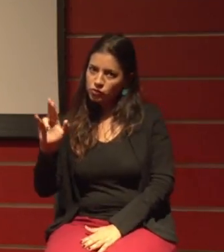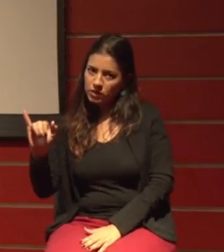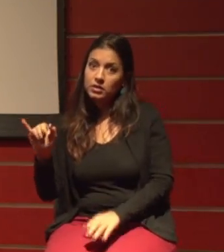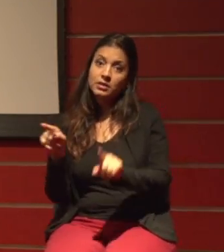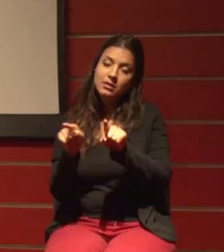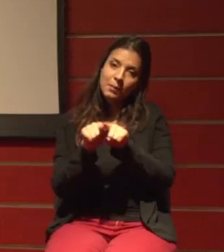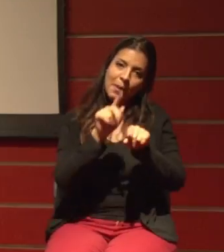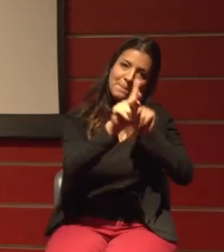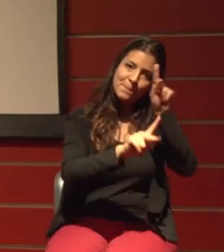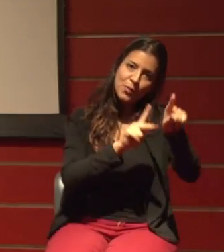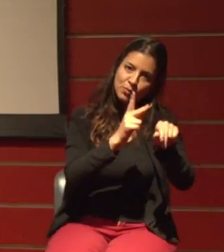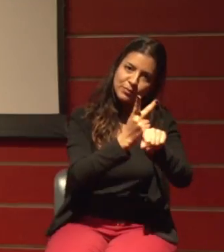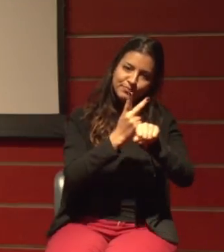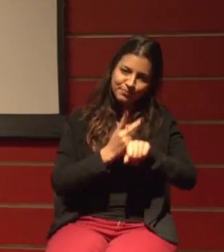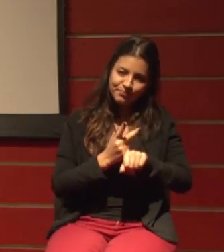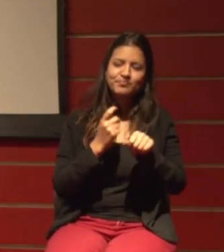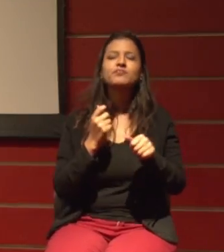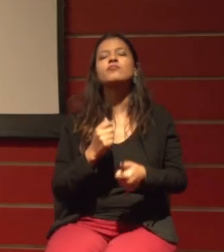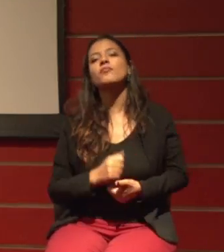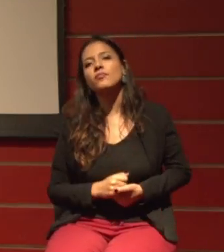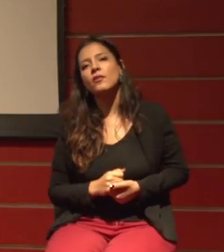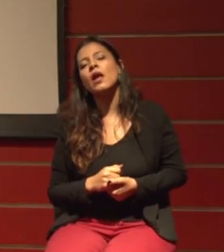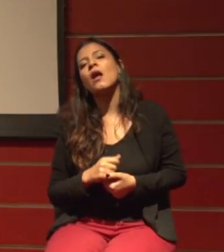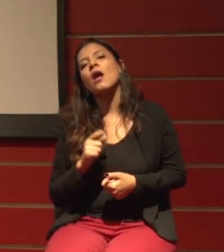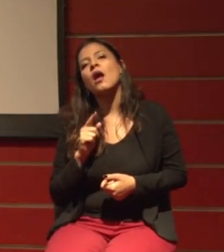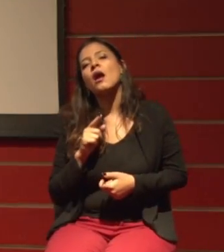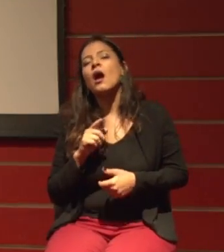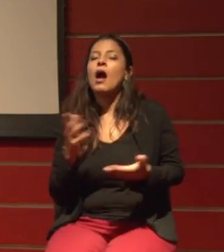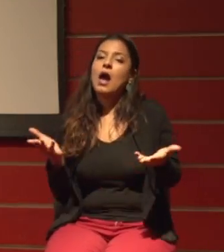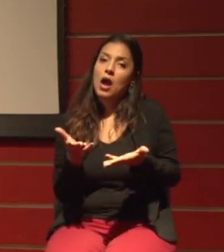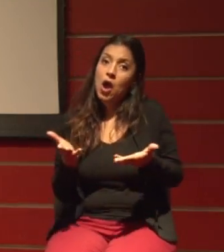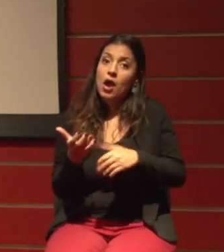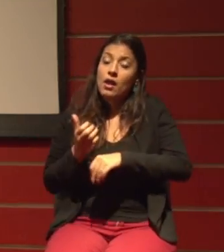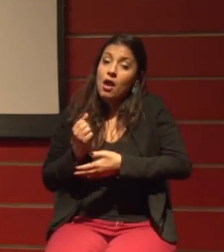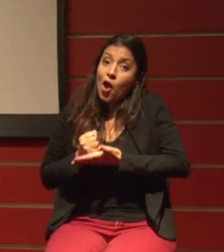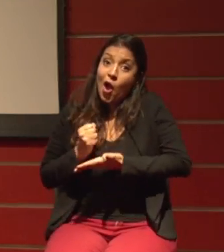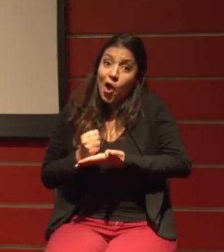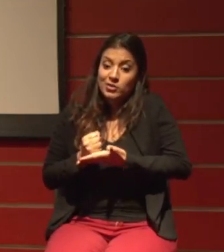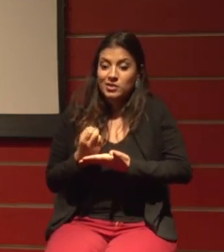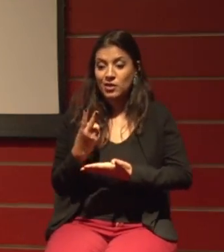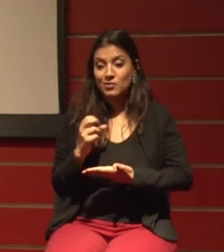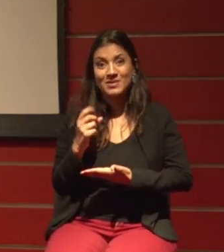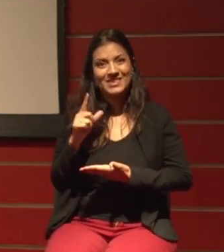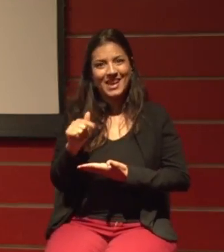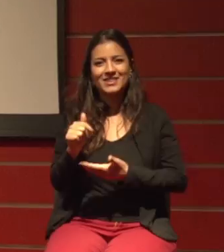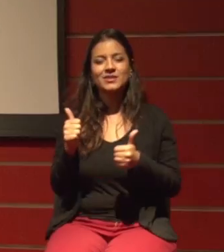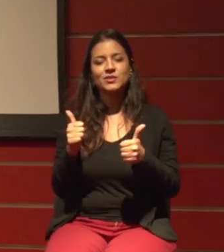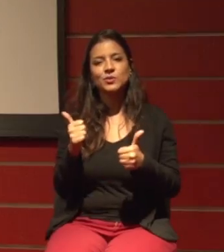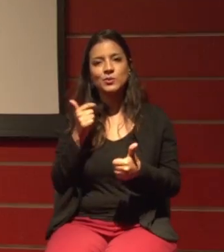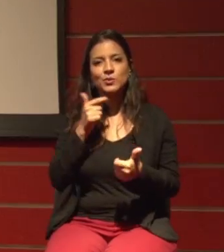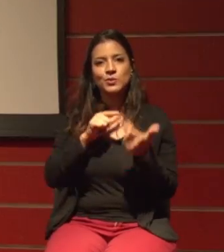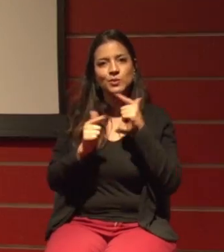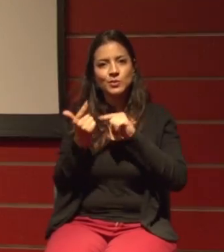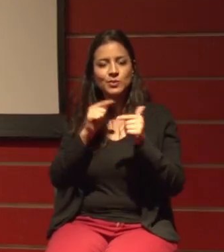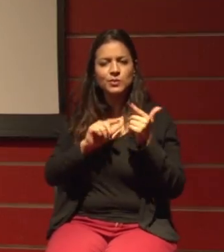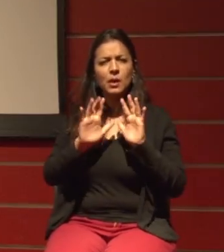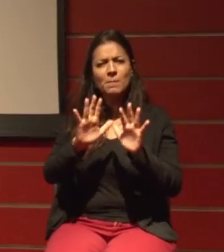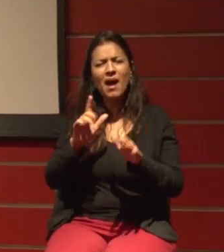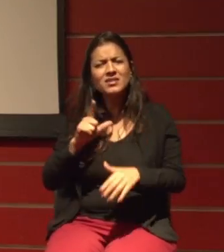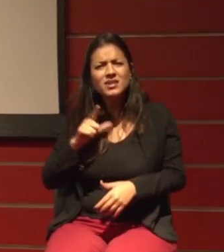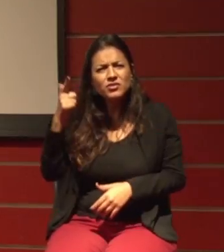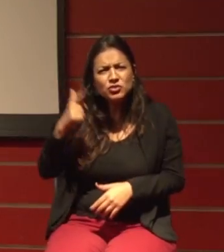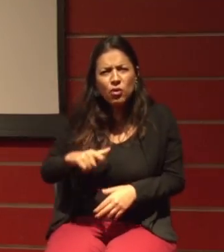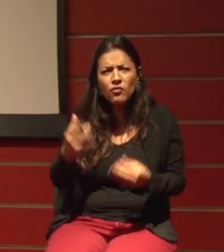do público a entrada a estrada para o Oscar 2017 parecia segura até que surgiu na mídia a obscura história de um